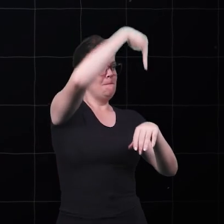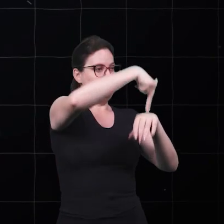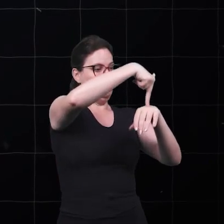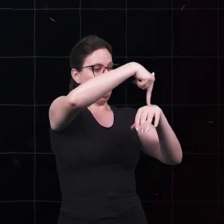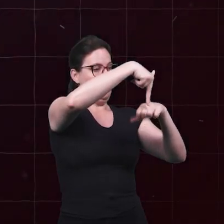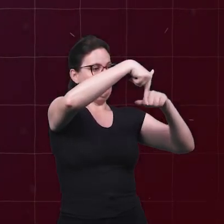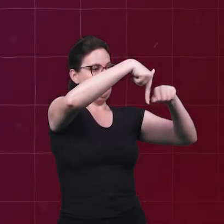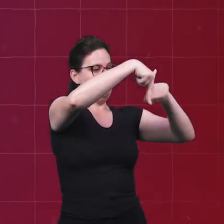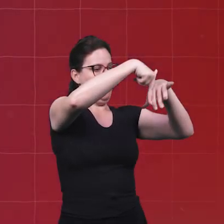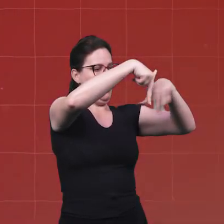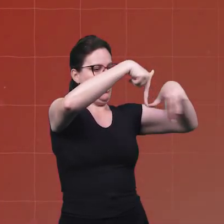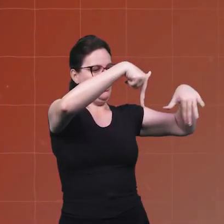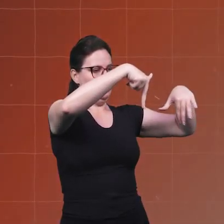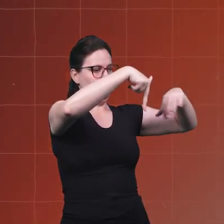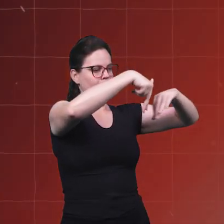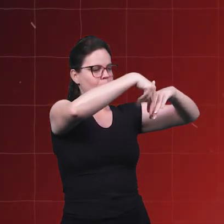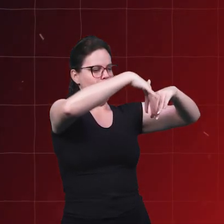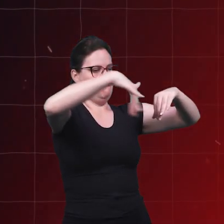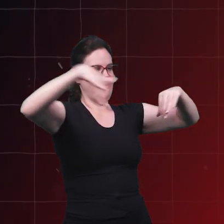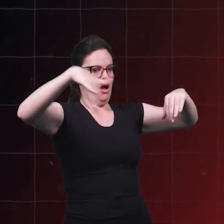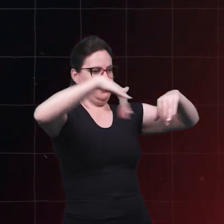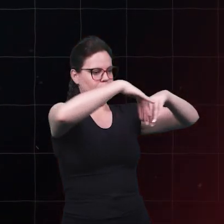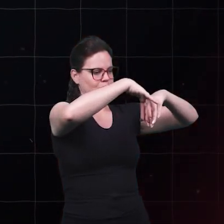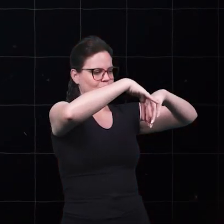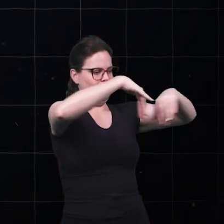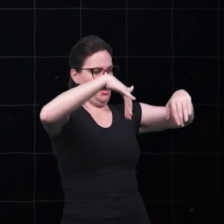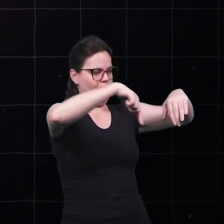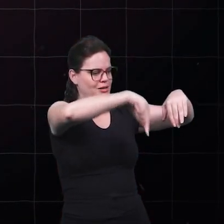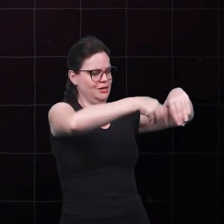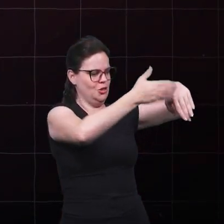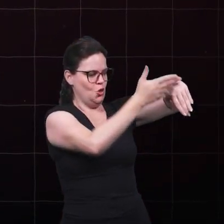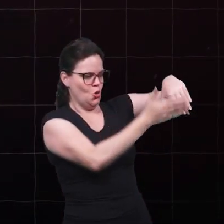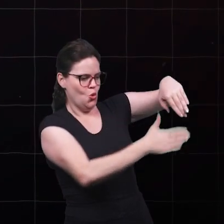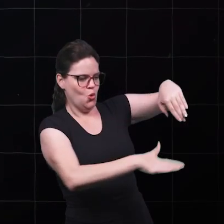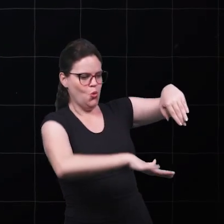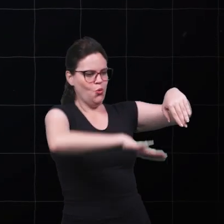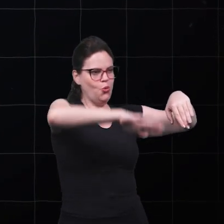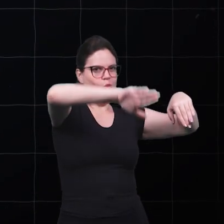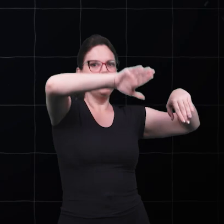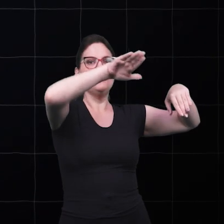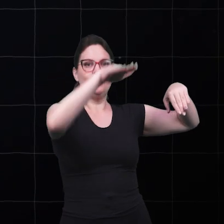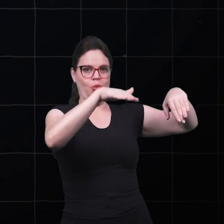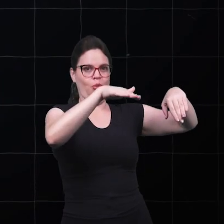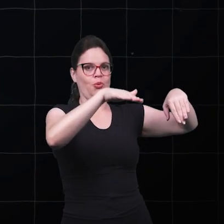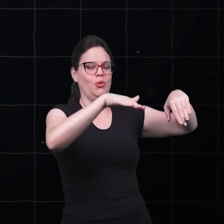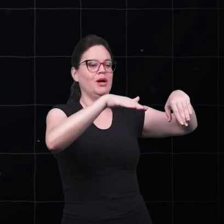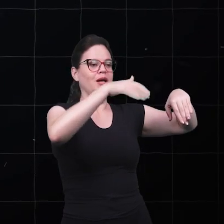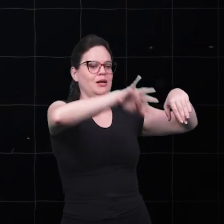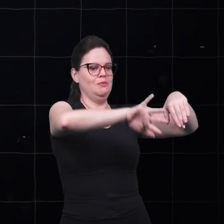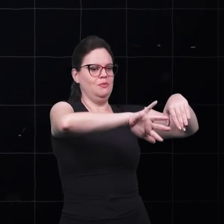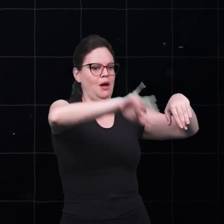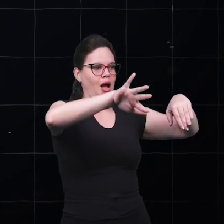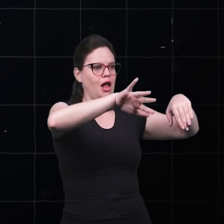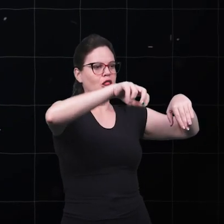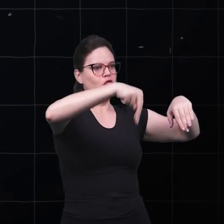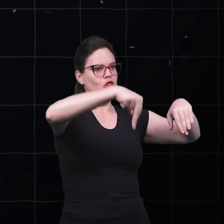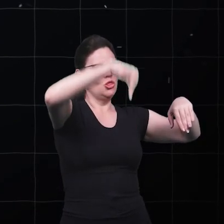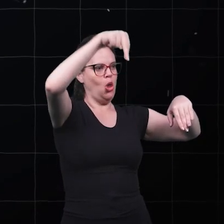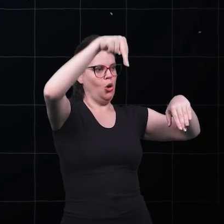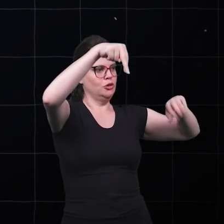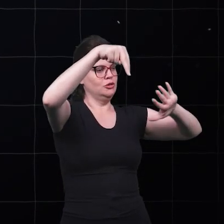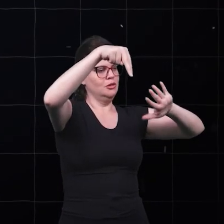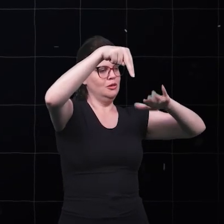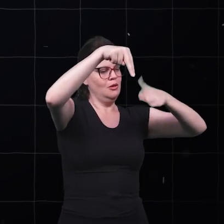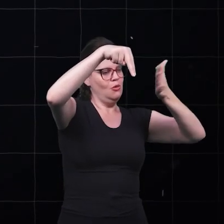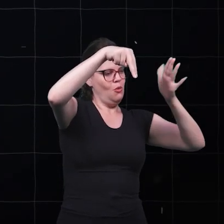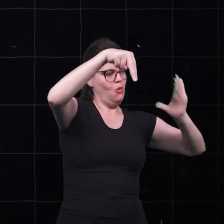meio para o Oriente e para o Ocidente, e haverá um vale muito grande, e metade do monte se apartará para o norte, e a outra